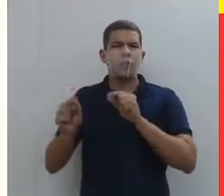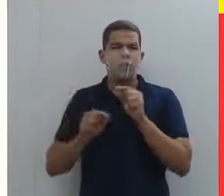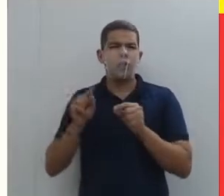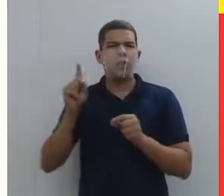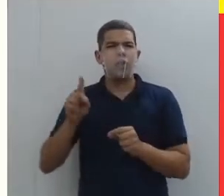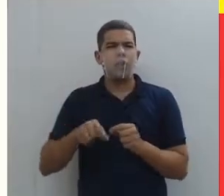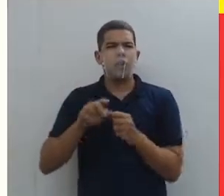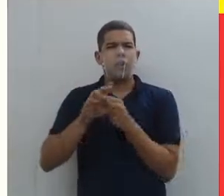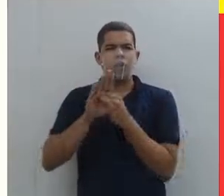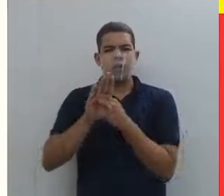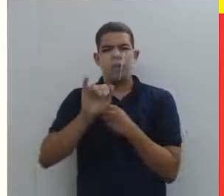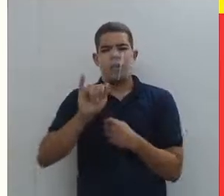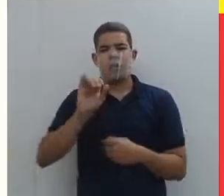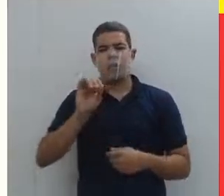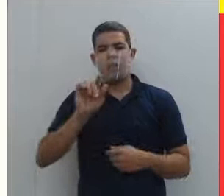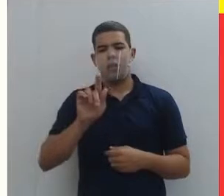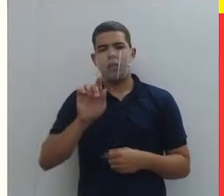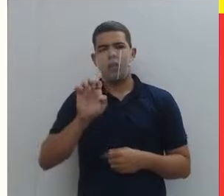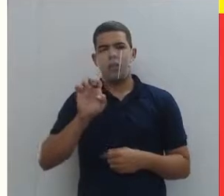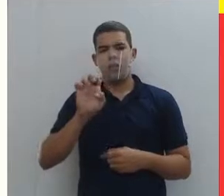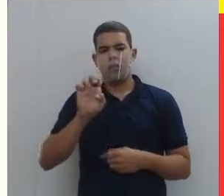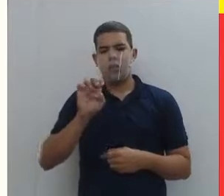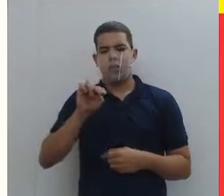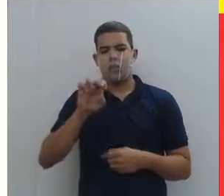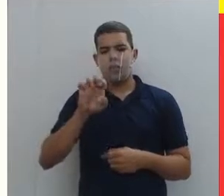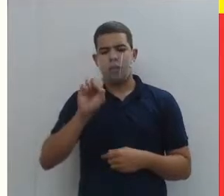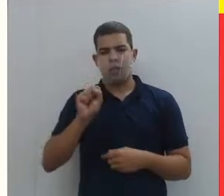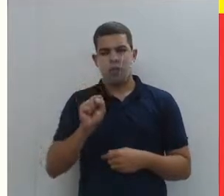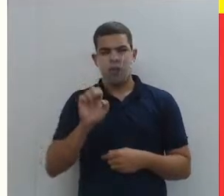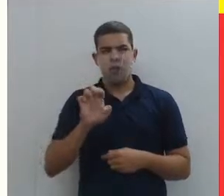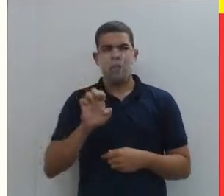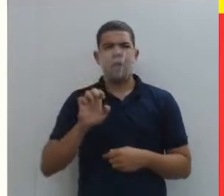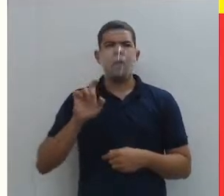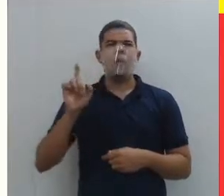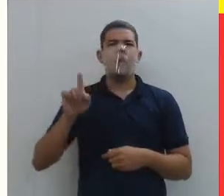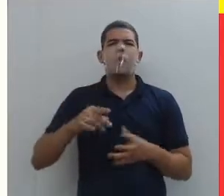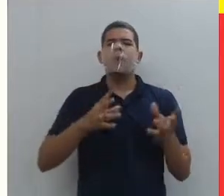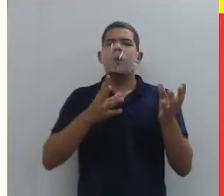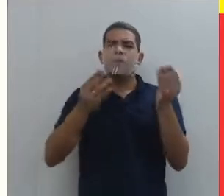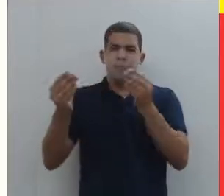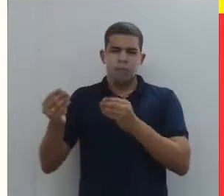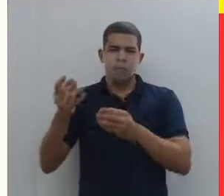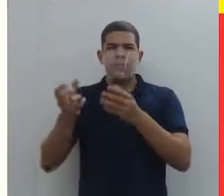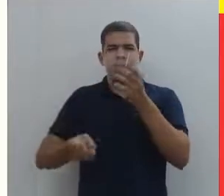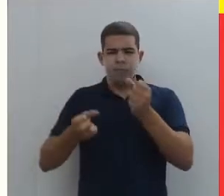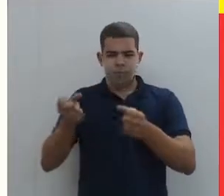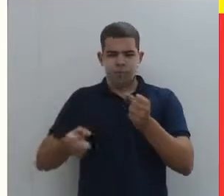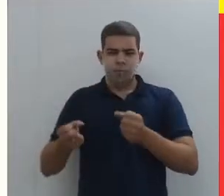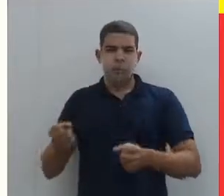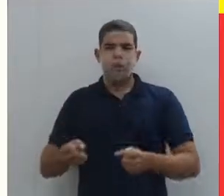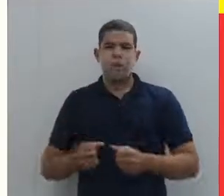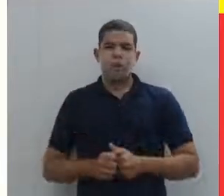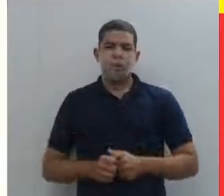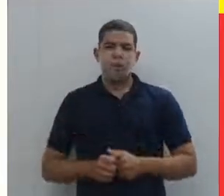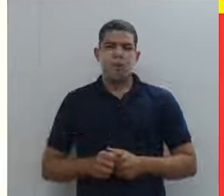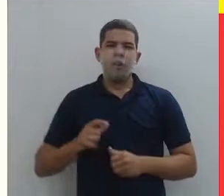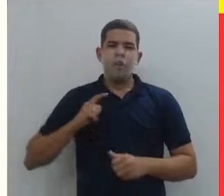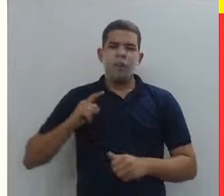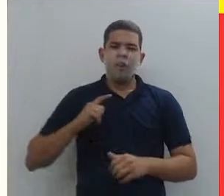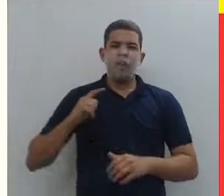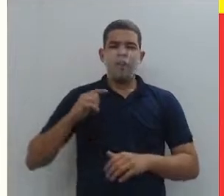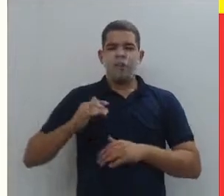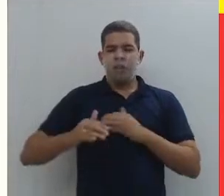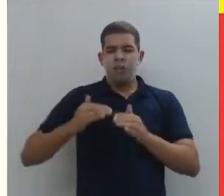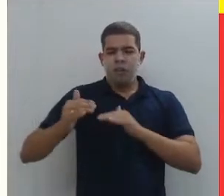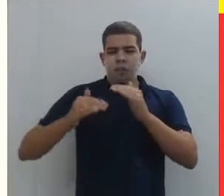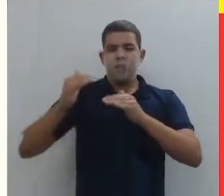biogênese é a teoria mais aceita, que é depois, com o passar dos anos, a gente vai começando a desenvolver sobre evolução,